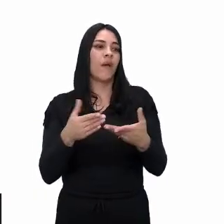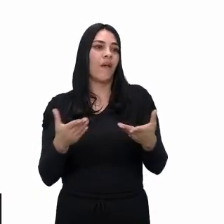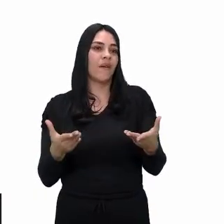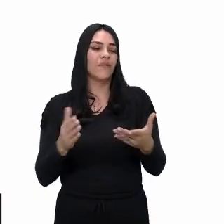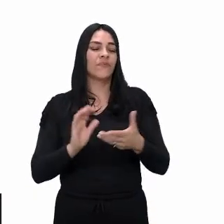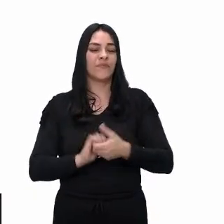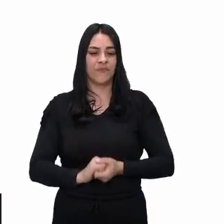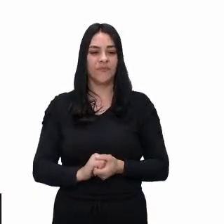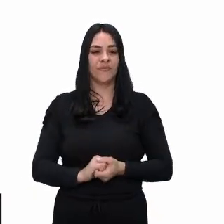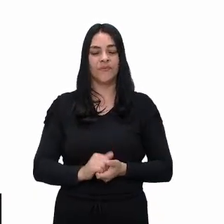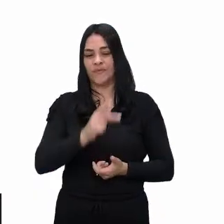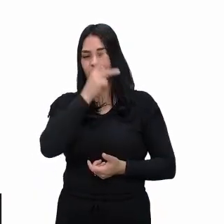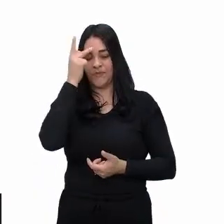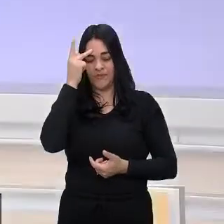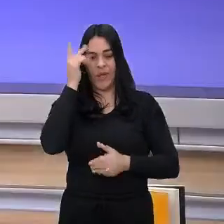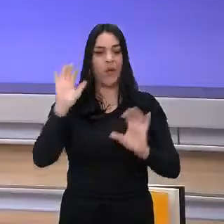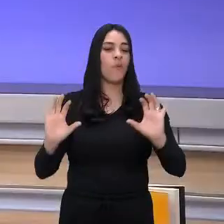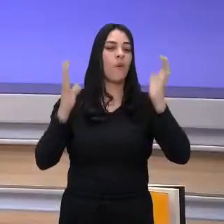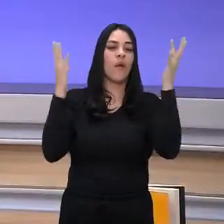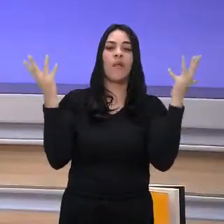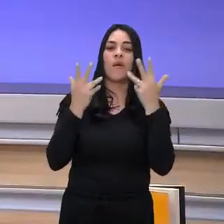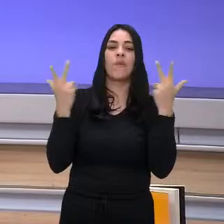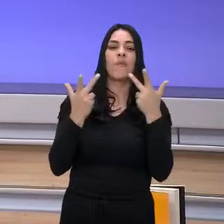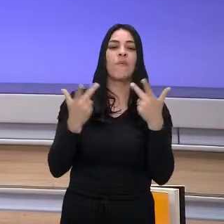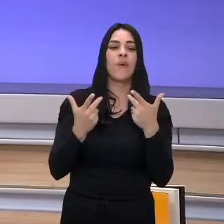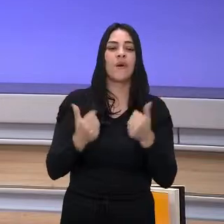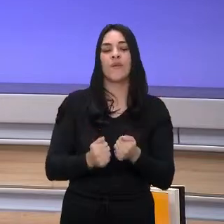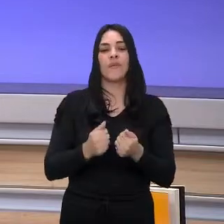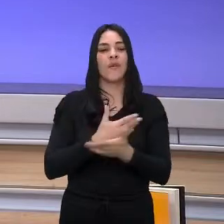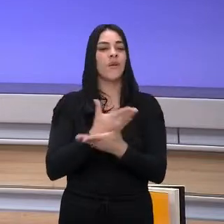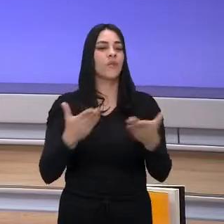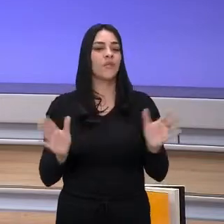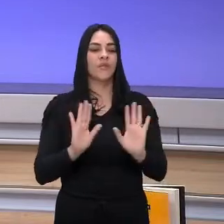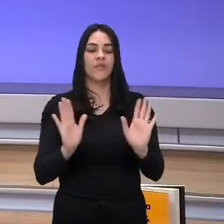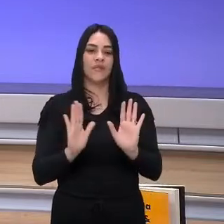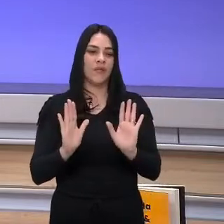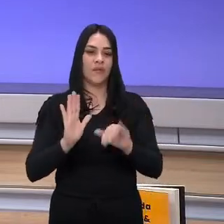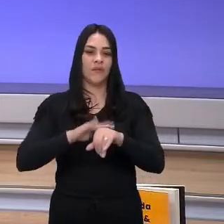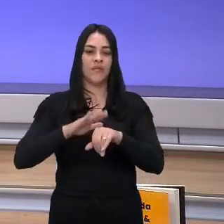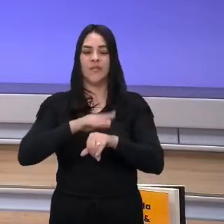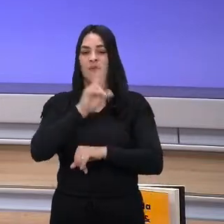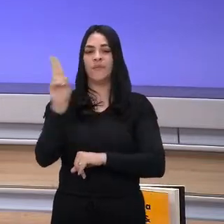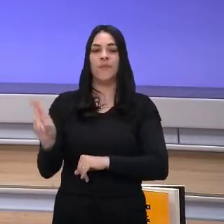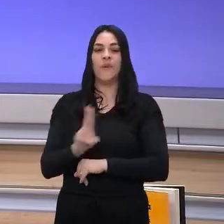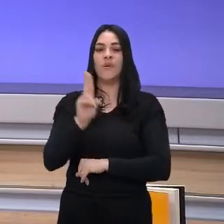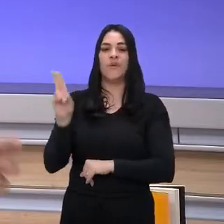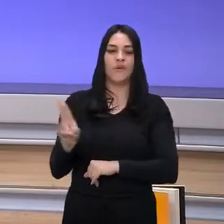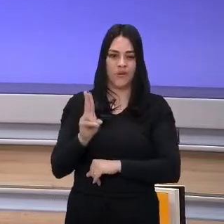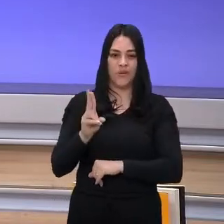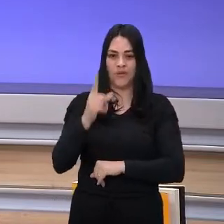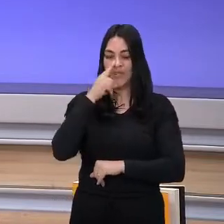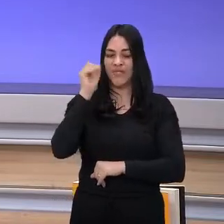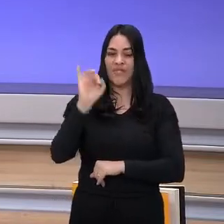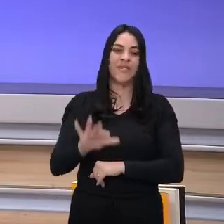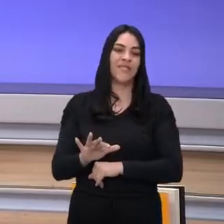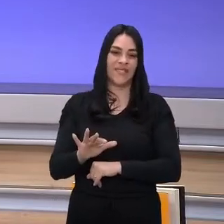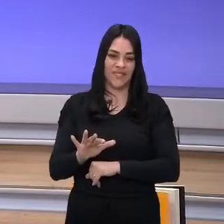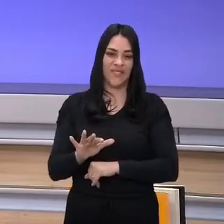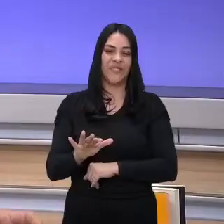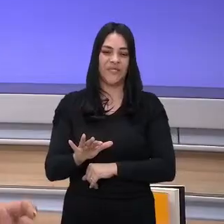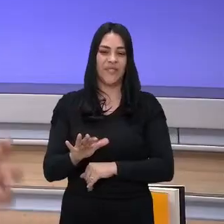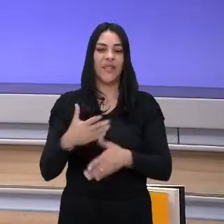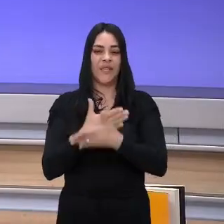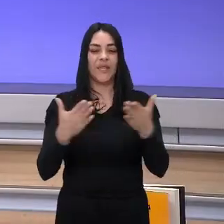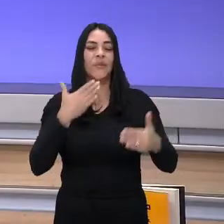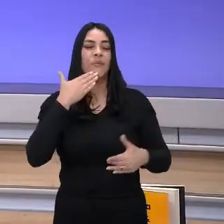Então, gente, é um evento maravilhoso no qual, assim, nós não permitimos o uso de descartável.